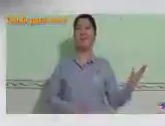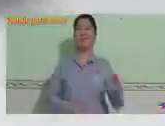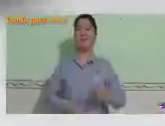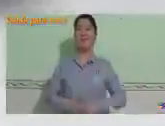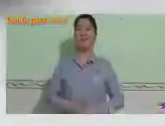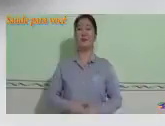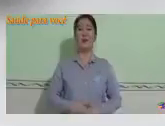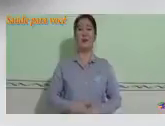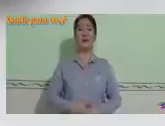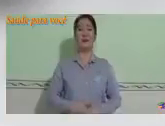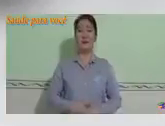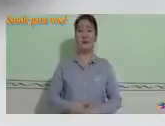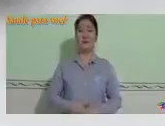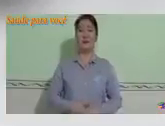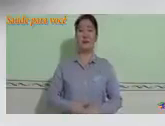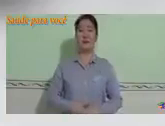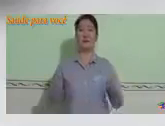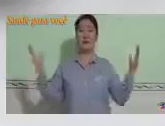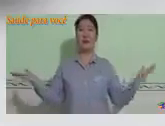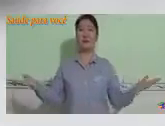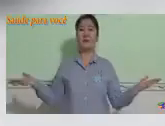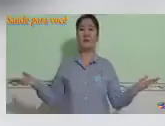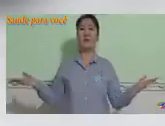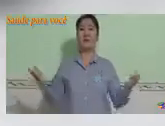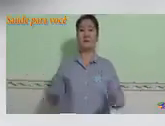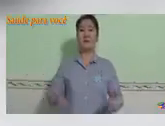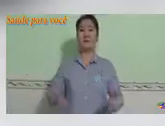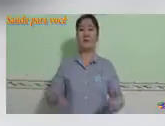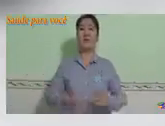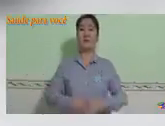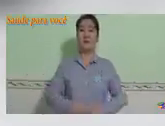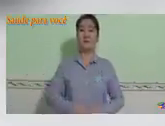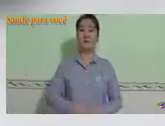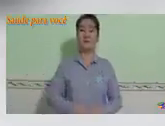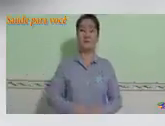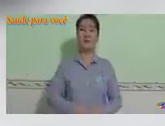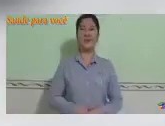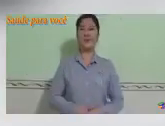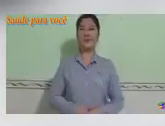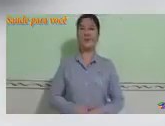SPINOINCLINADOCOMHALTERES, exercício focado para trabalhar dois pontos: peitoral superior.